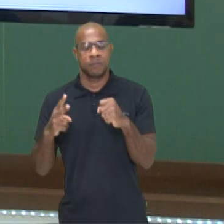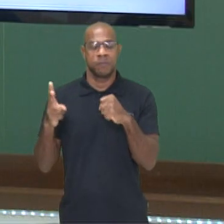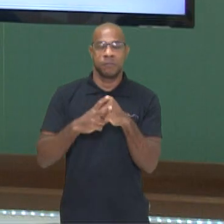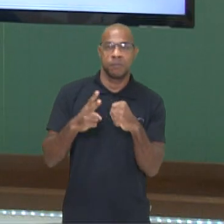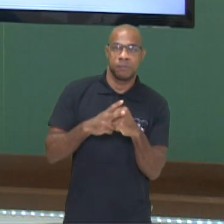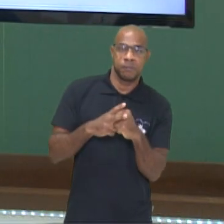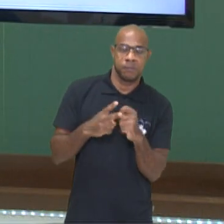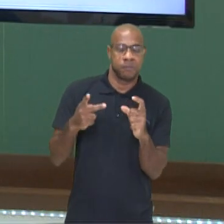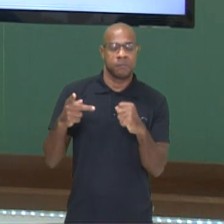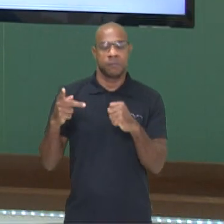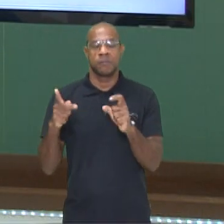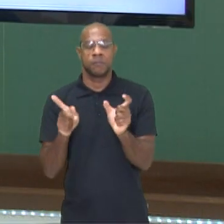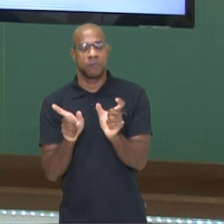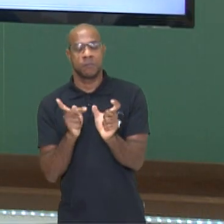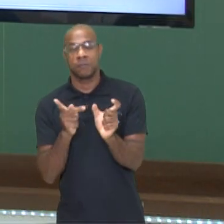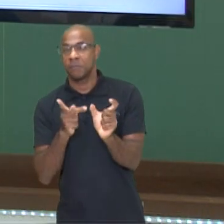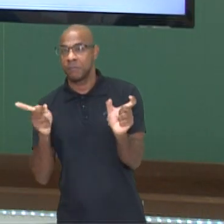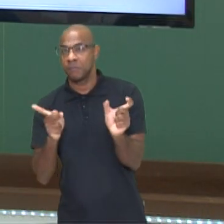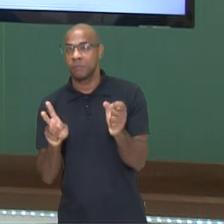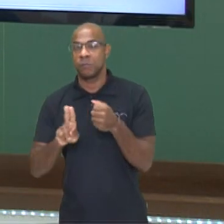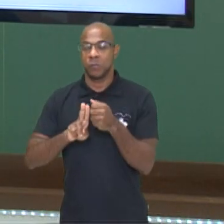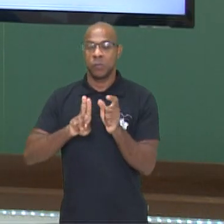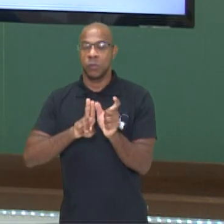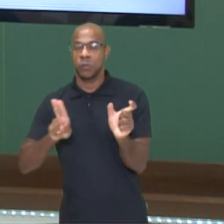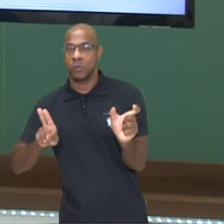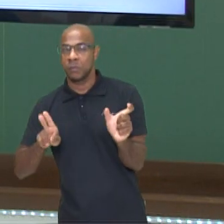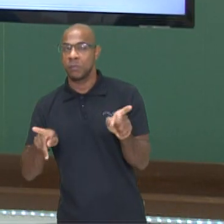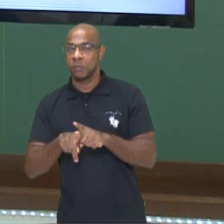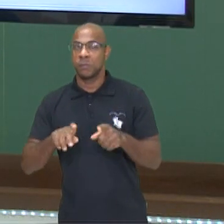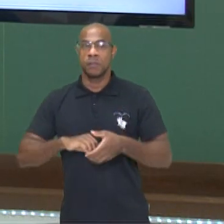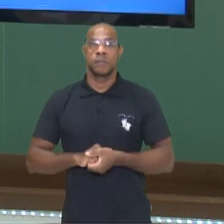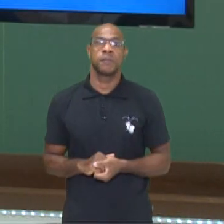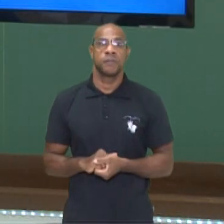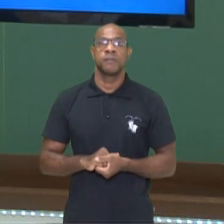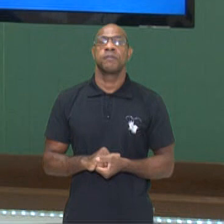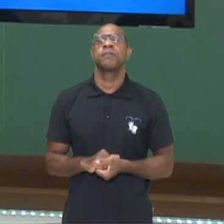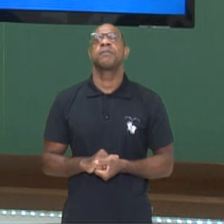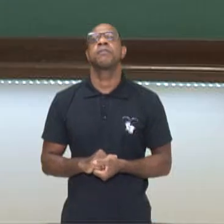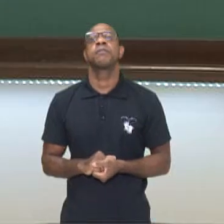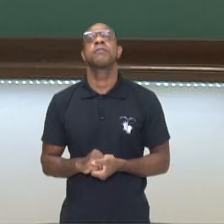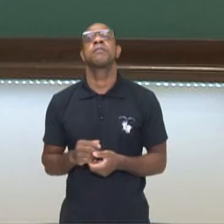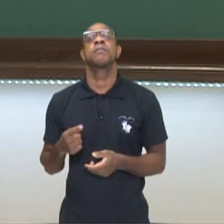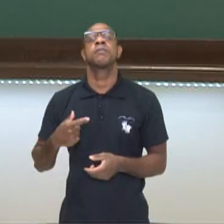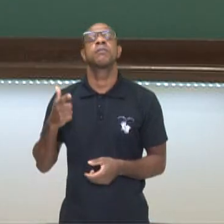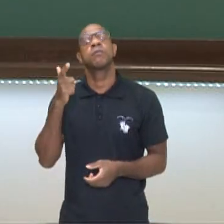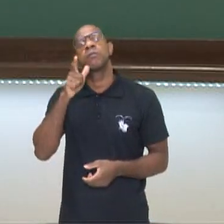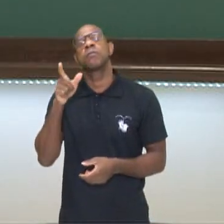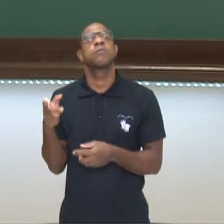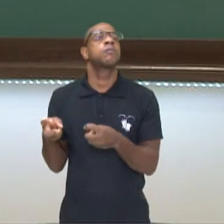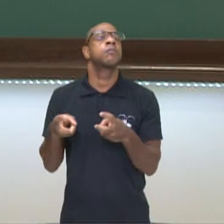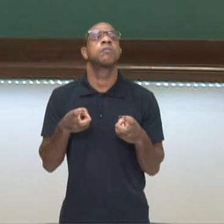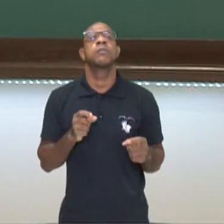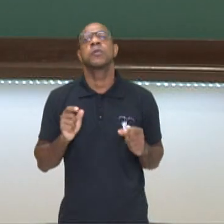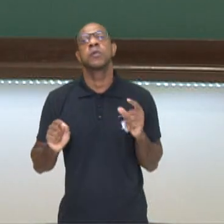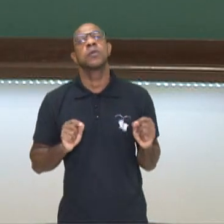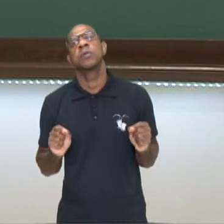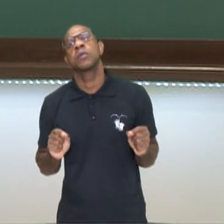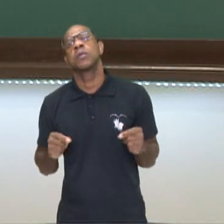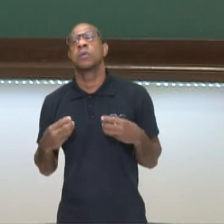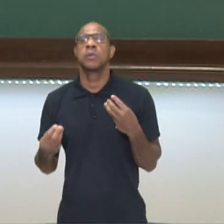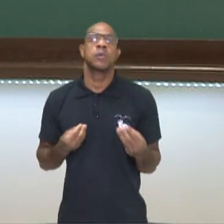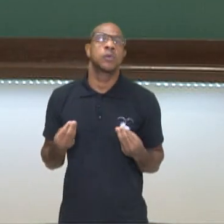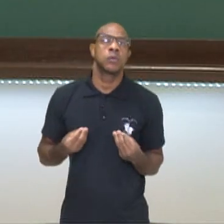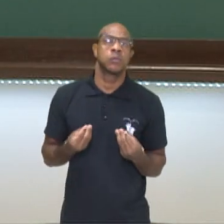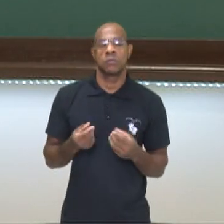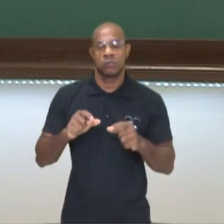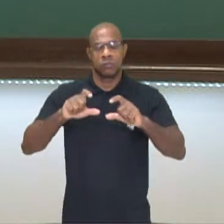nominais denunciados desses próprios textos. E conseguimos perceber A